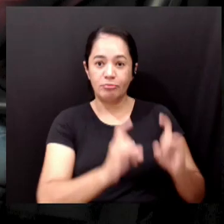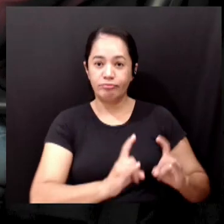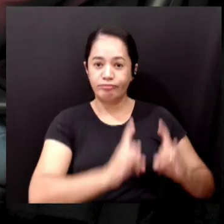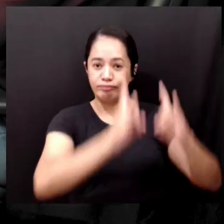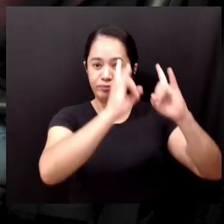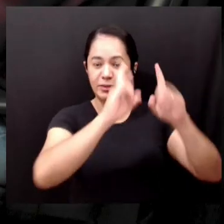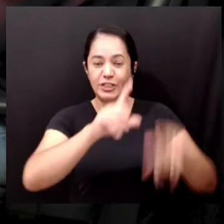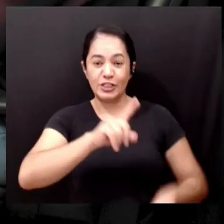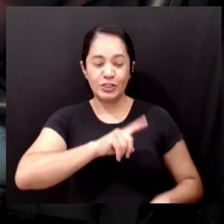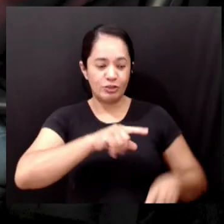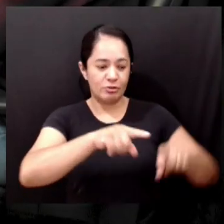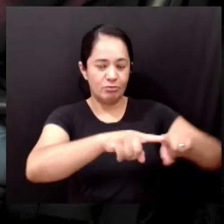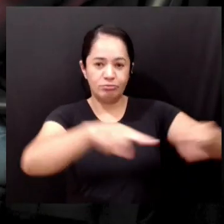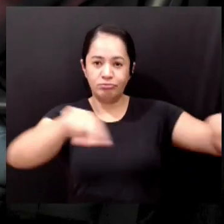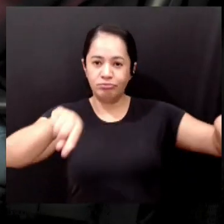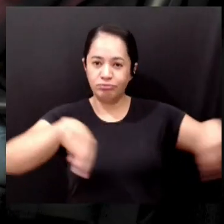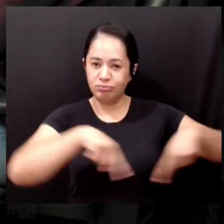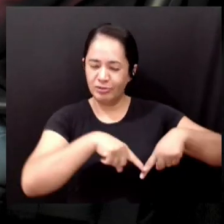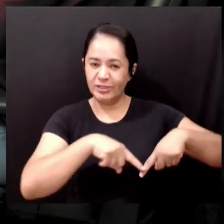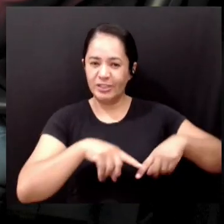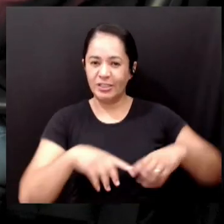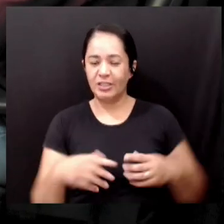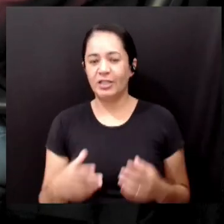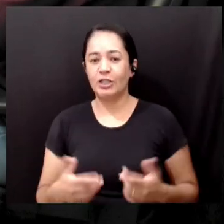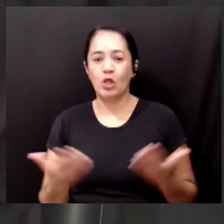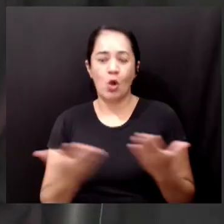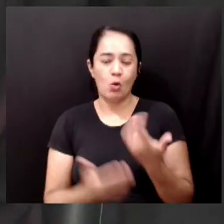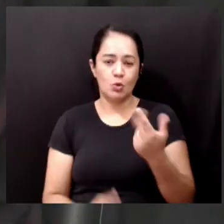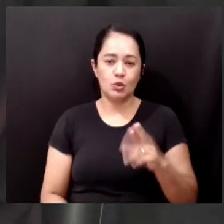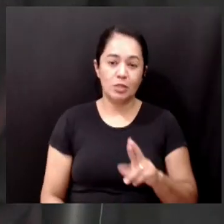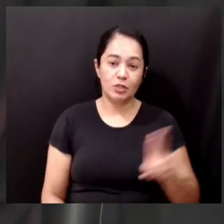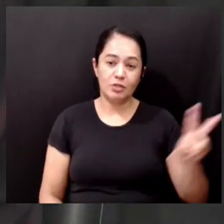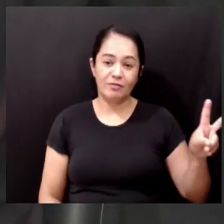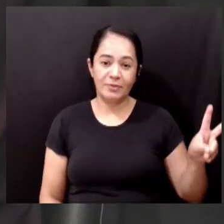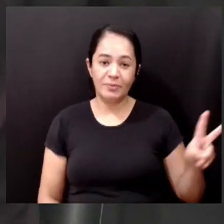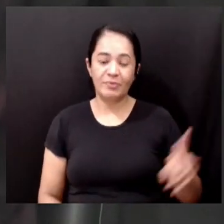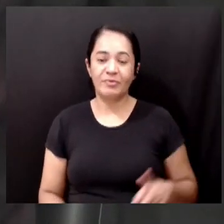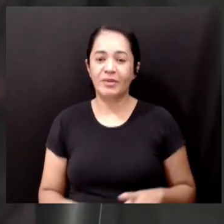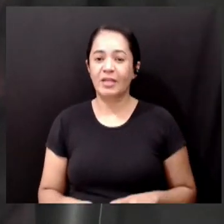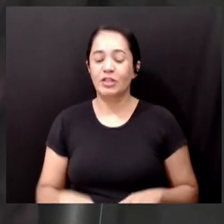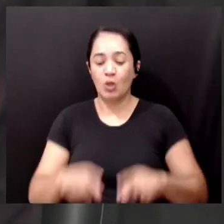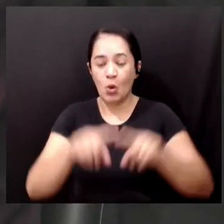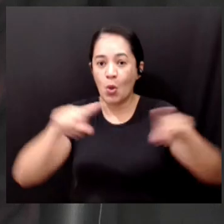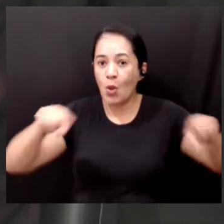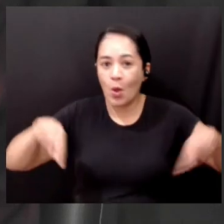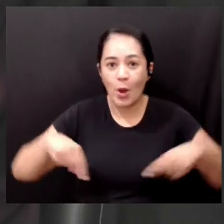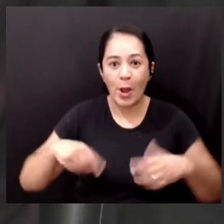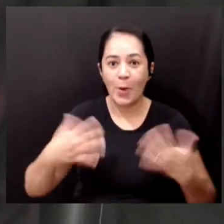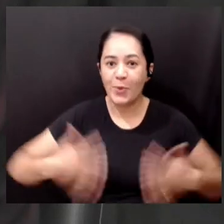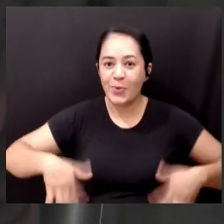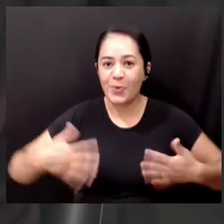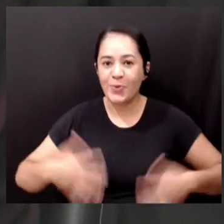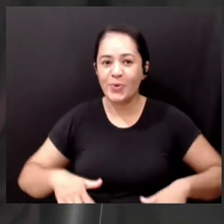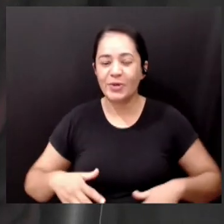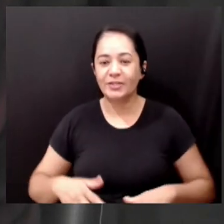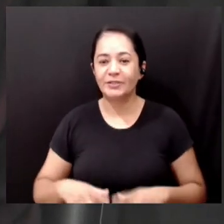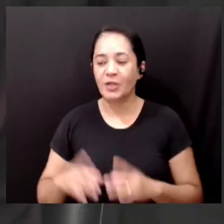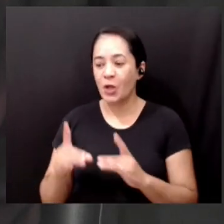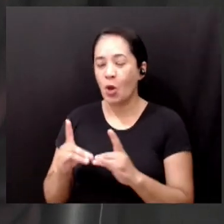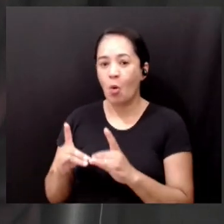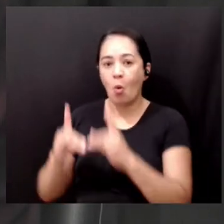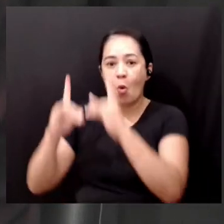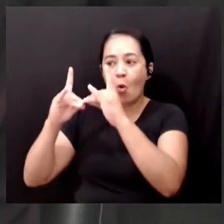tem concessionárias, tem coisas estabelecidas lá. Então nós tínhamos um espaço muito grande. O condomínio que eu morava também tinha um